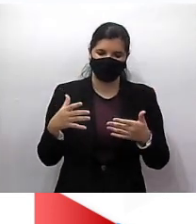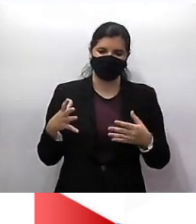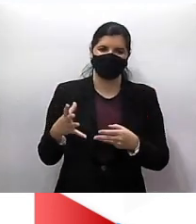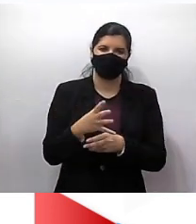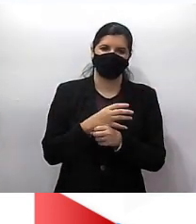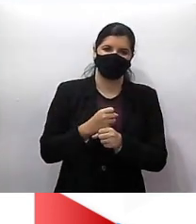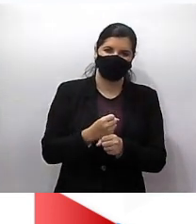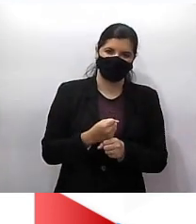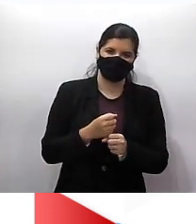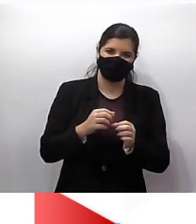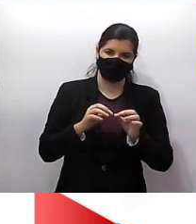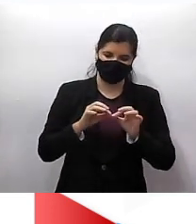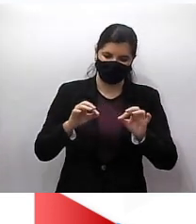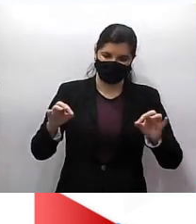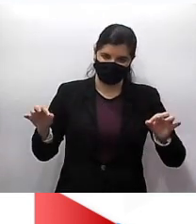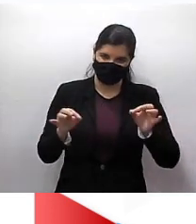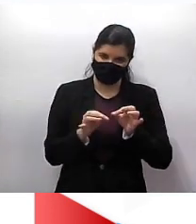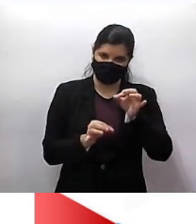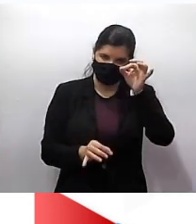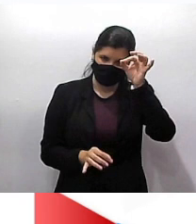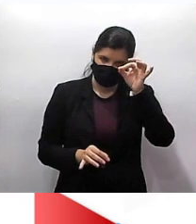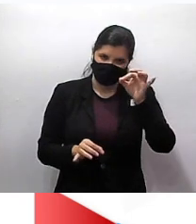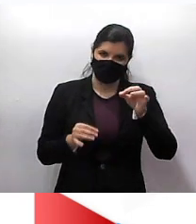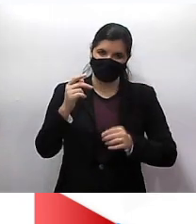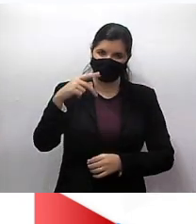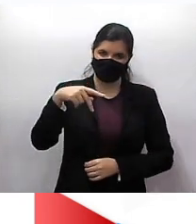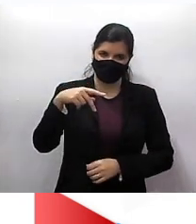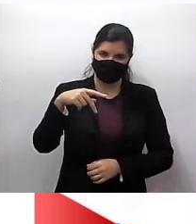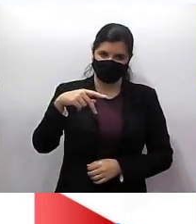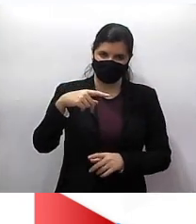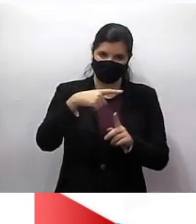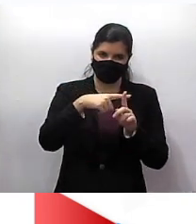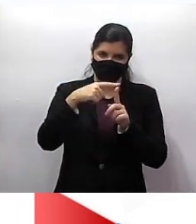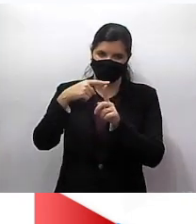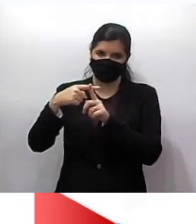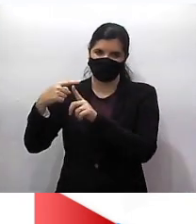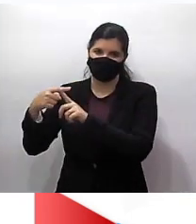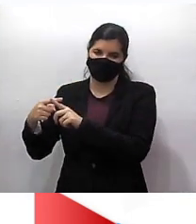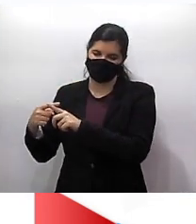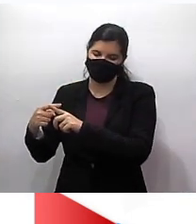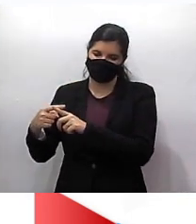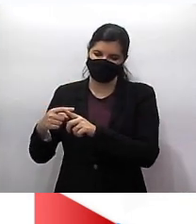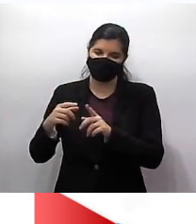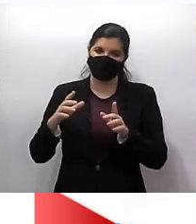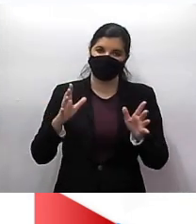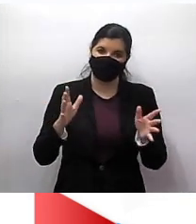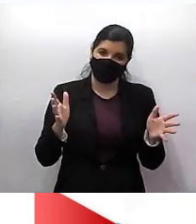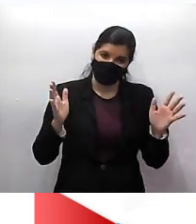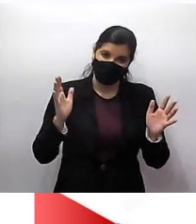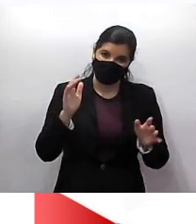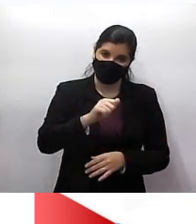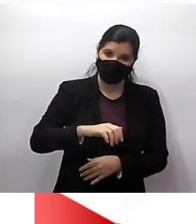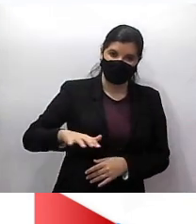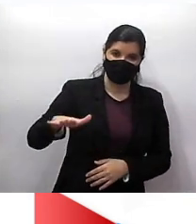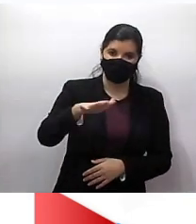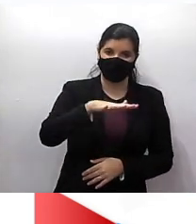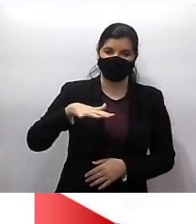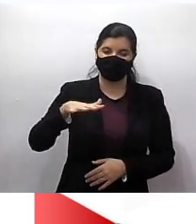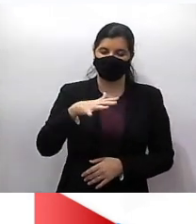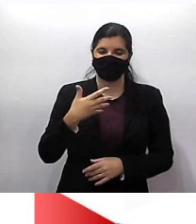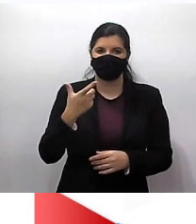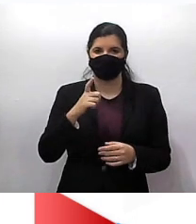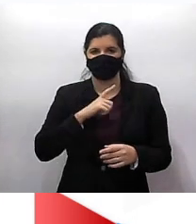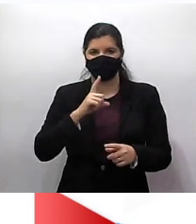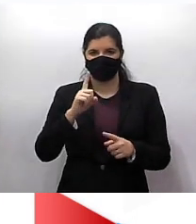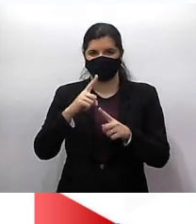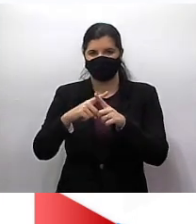medida linear para o perímetro, tá? A soma das medidas lineares. Já na área, eu tenho um